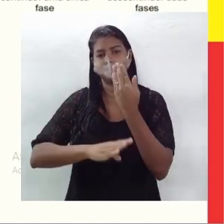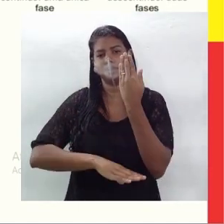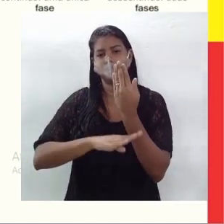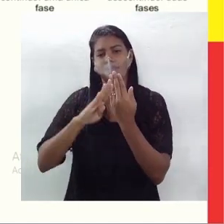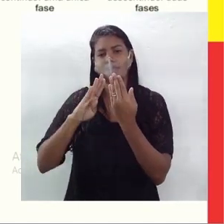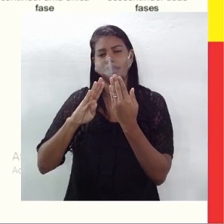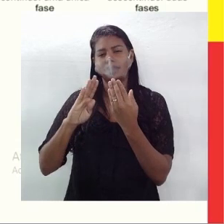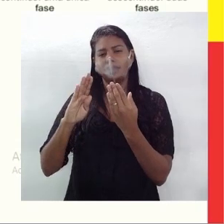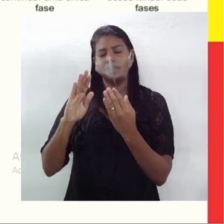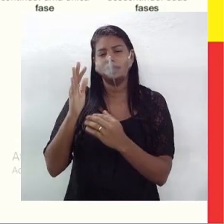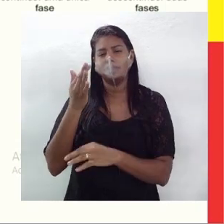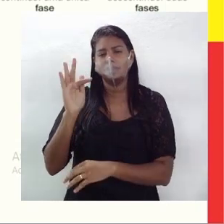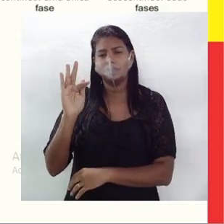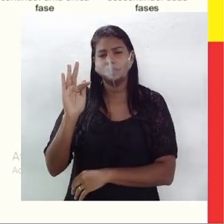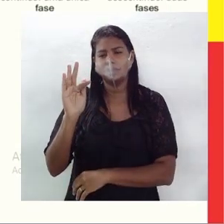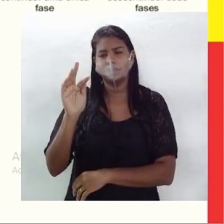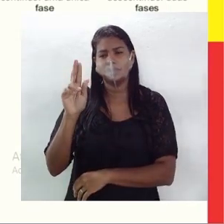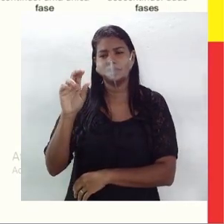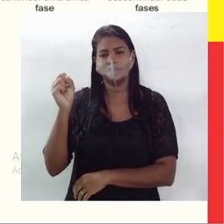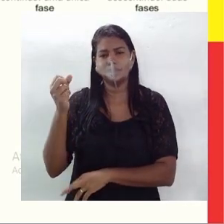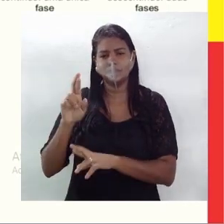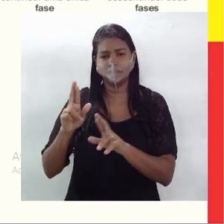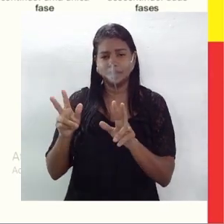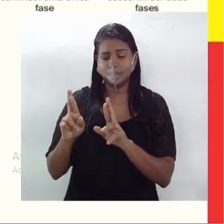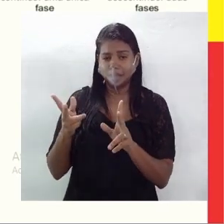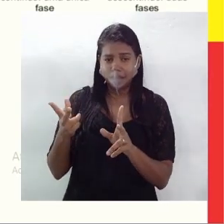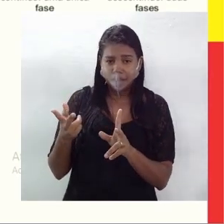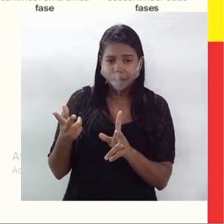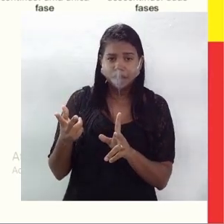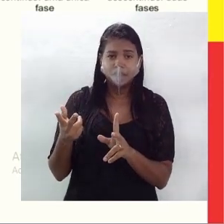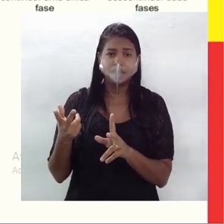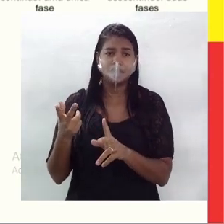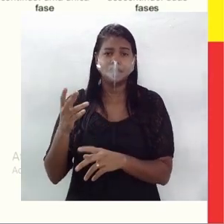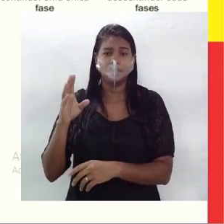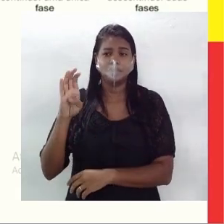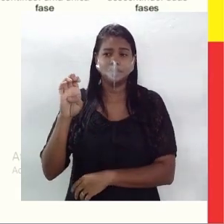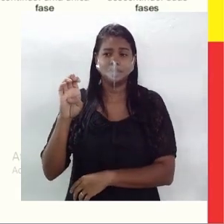fusão ela é variável e sua temperatura de